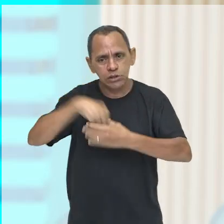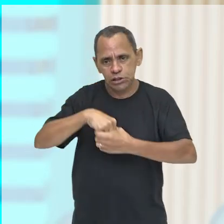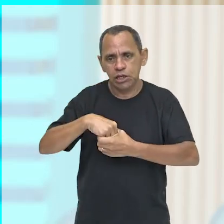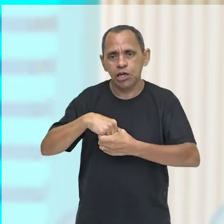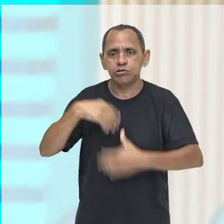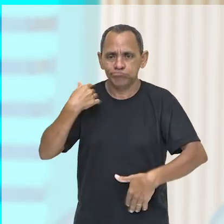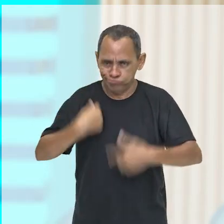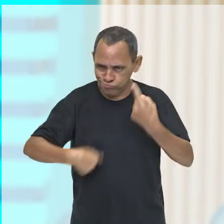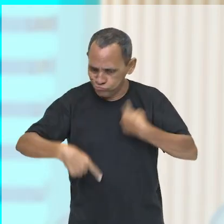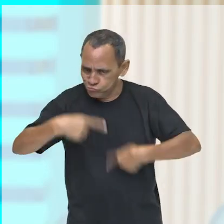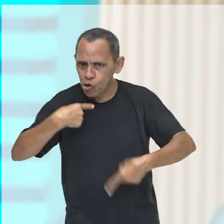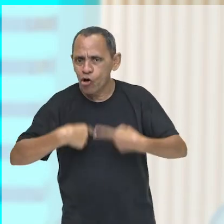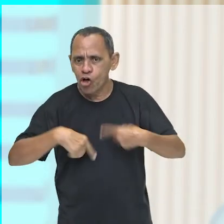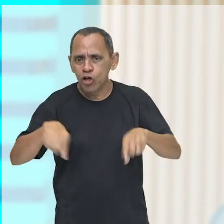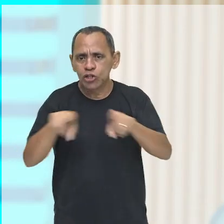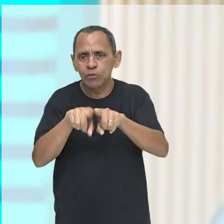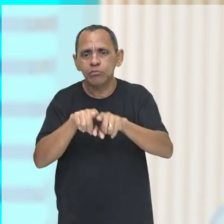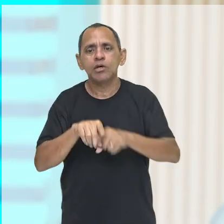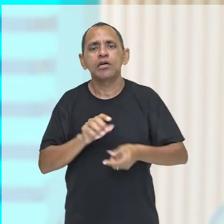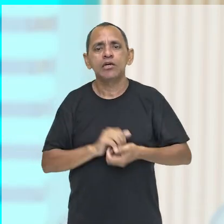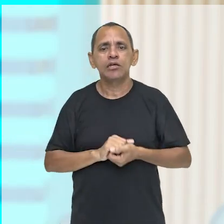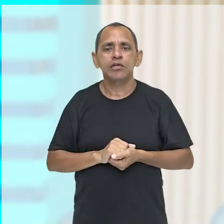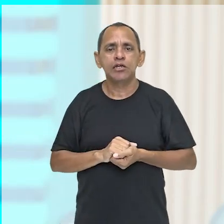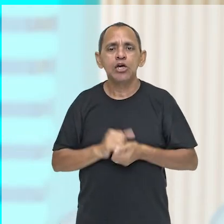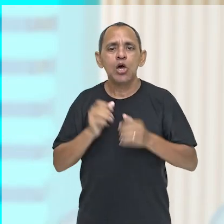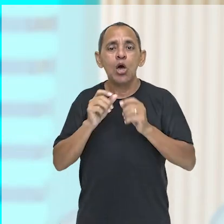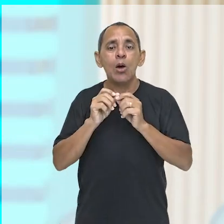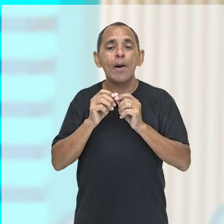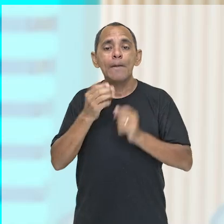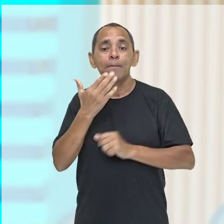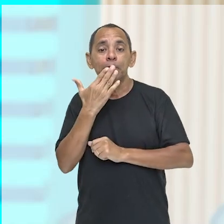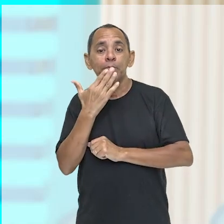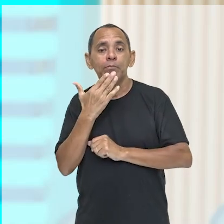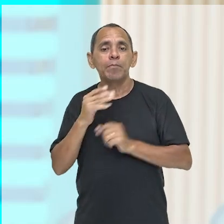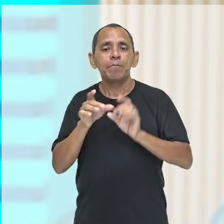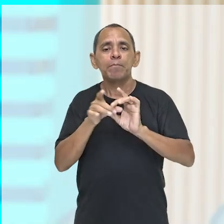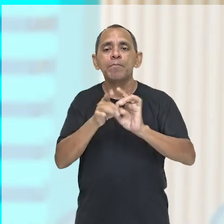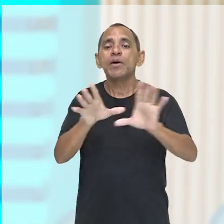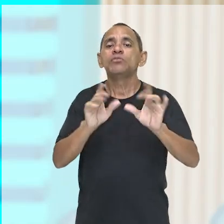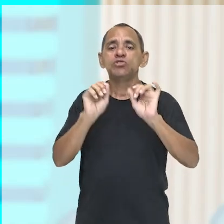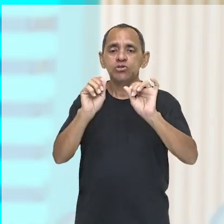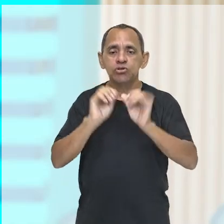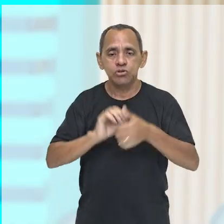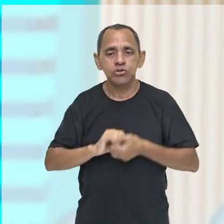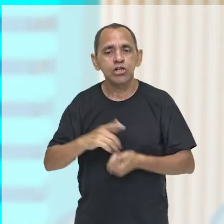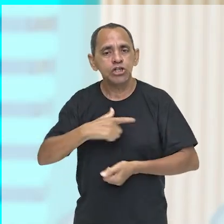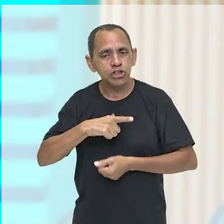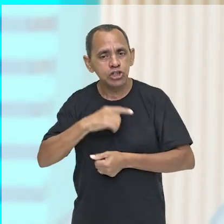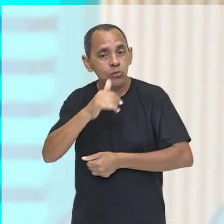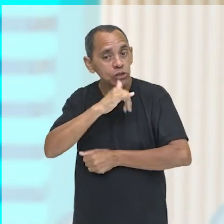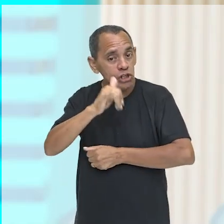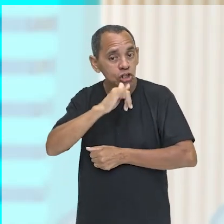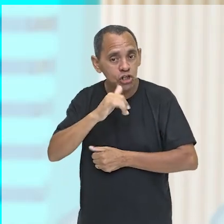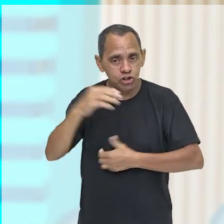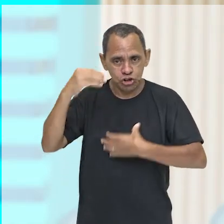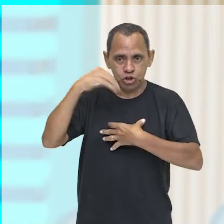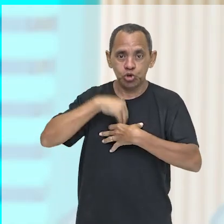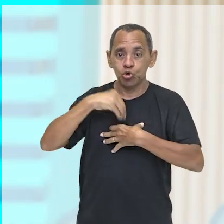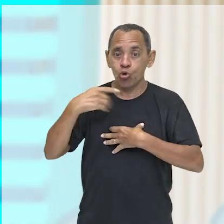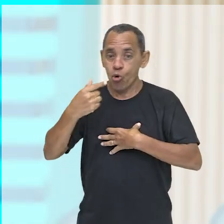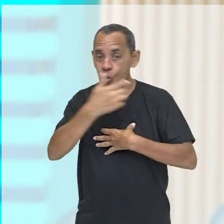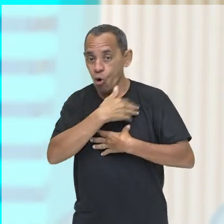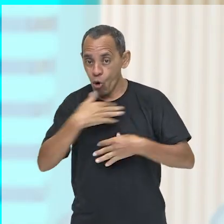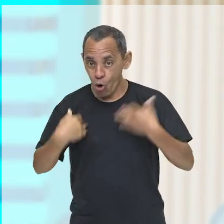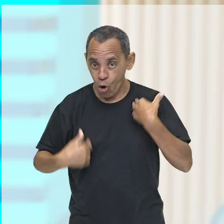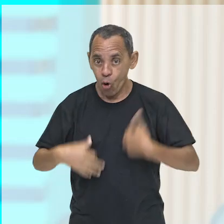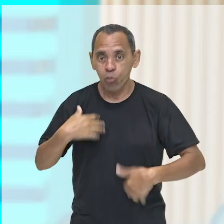que tenhamos energia para manter o organismo em funcionamento. Certo? Então esse é o trabalho da insulina e